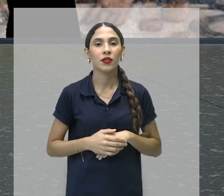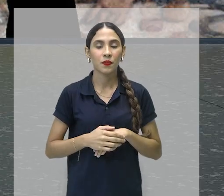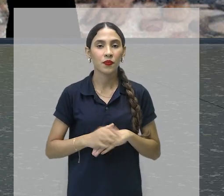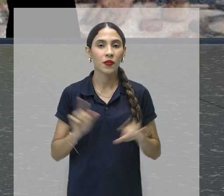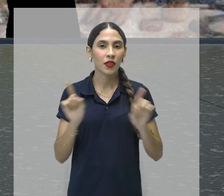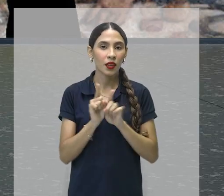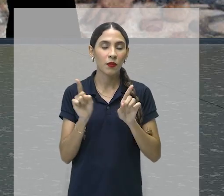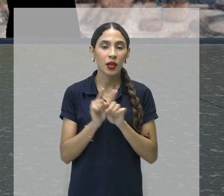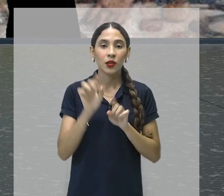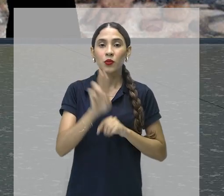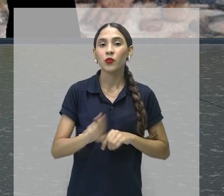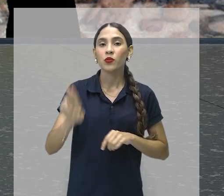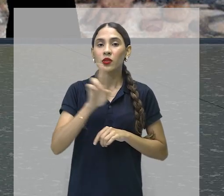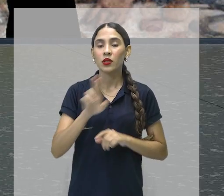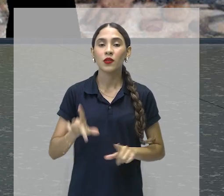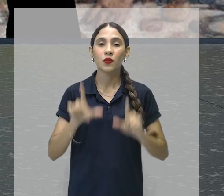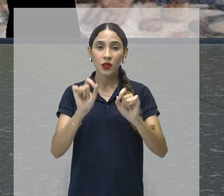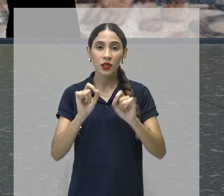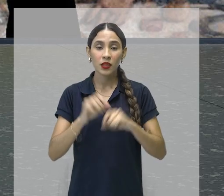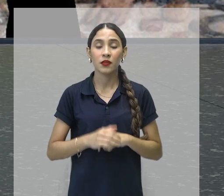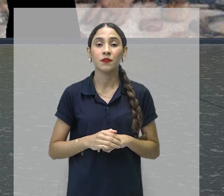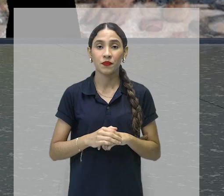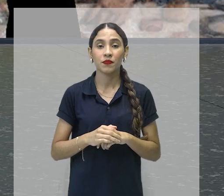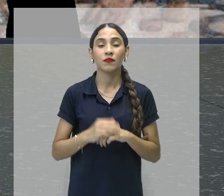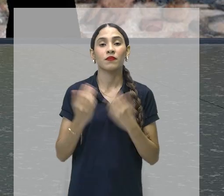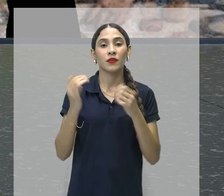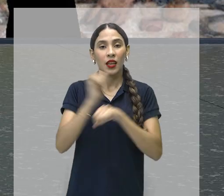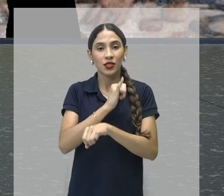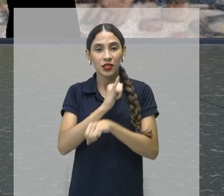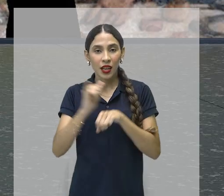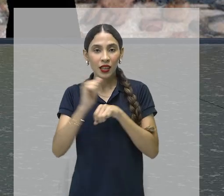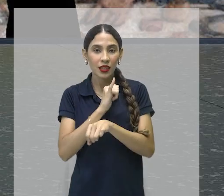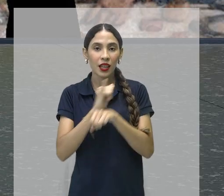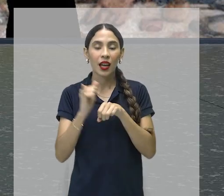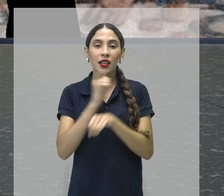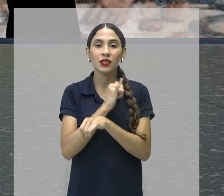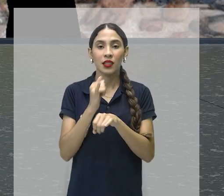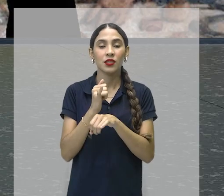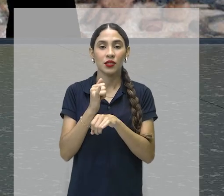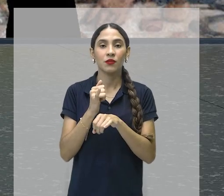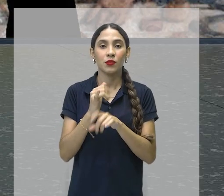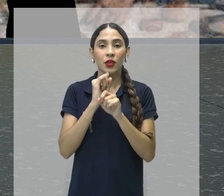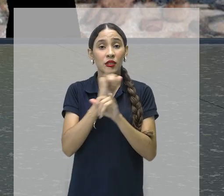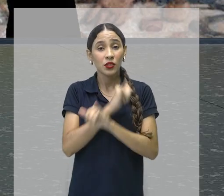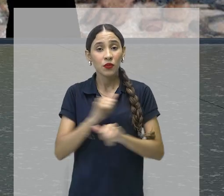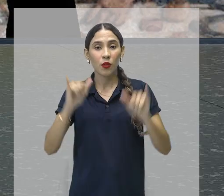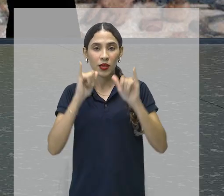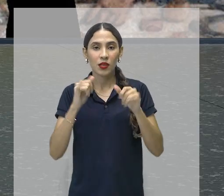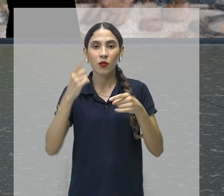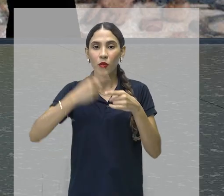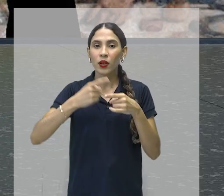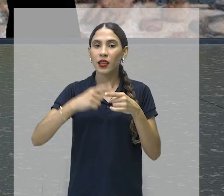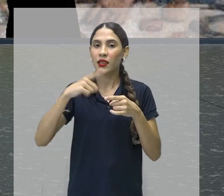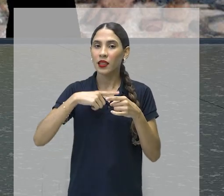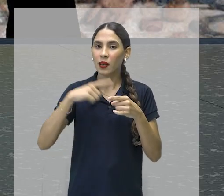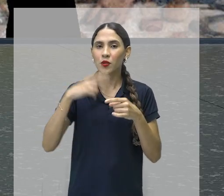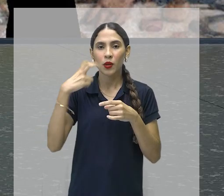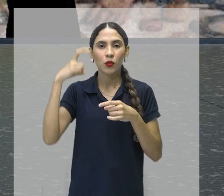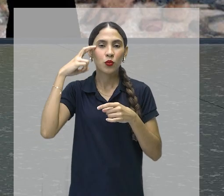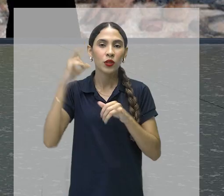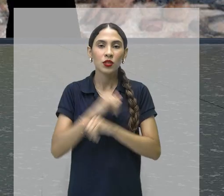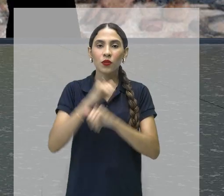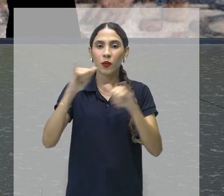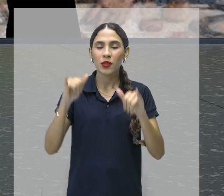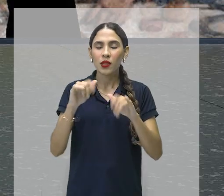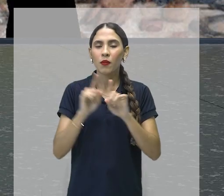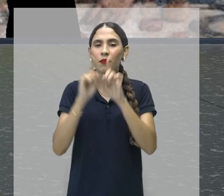e, claro, utilizando as mídias, já que nós temos uma cultura digital atualmente. Mas quando